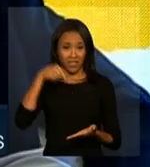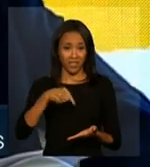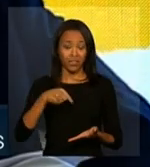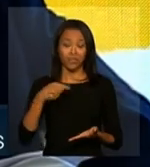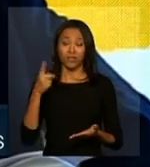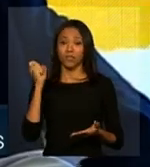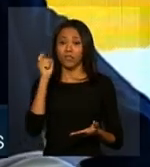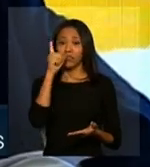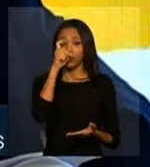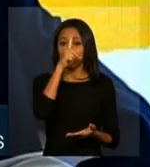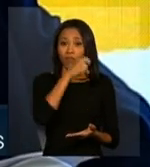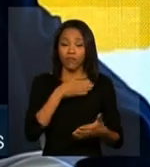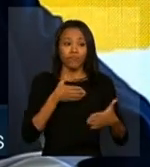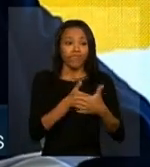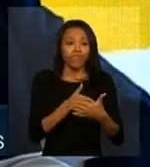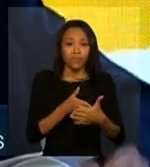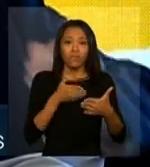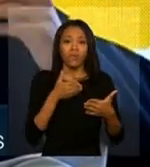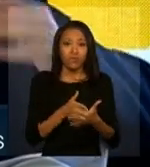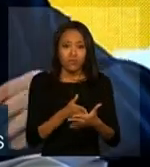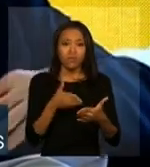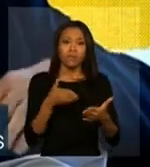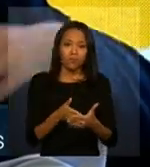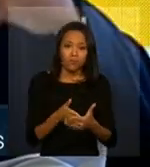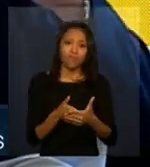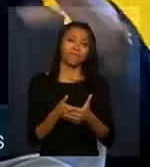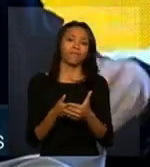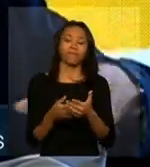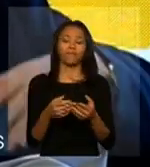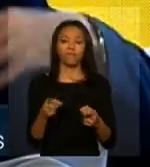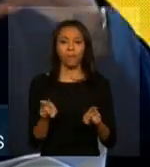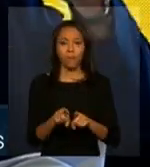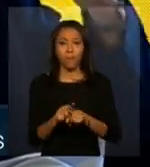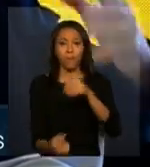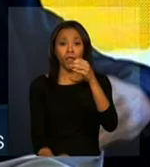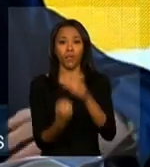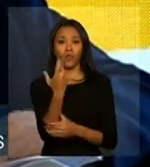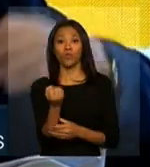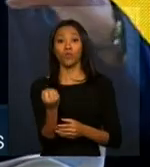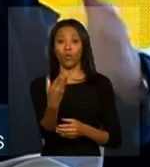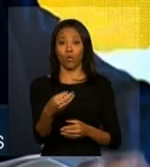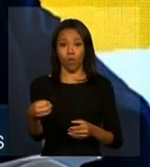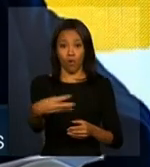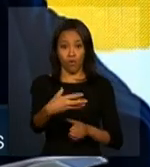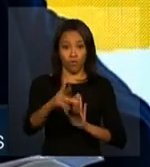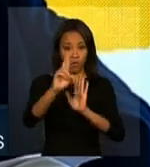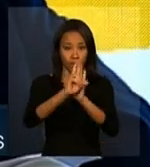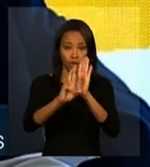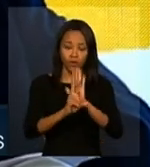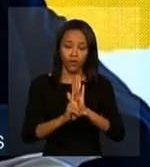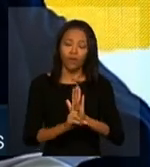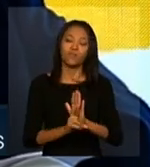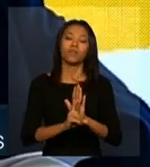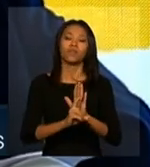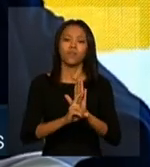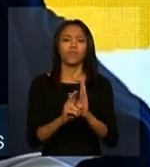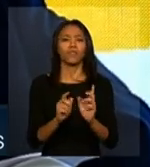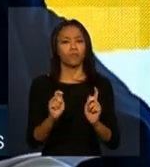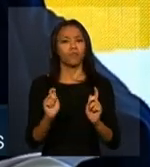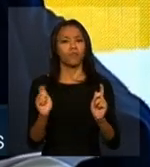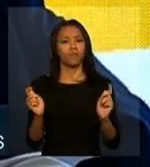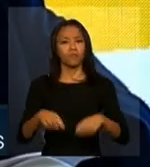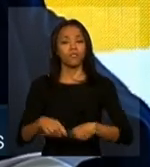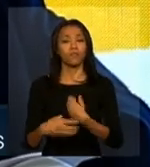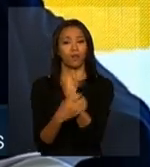essa possibilidade de participação, criando novos mecanismos legítimos que